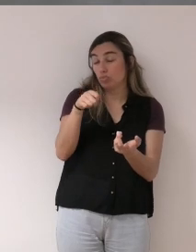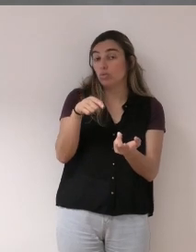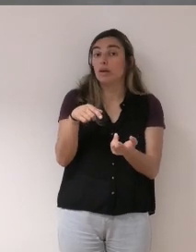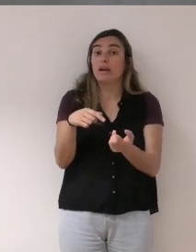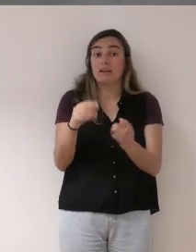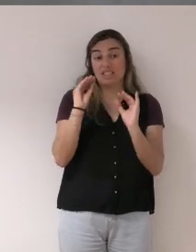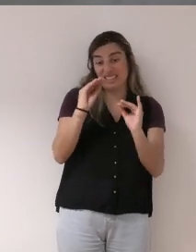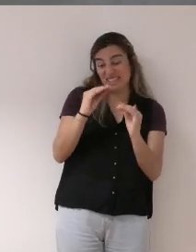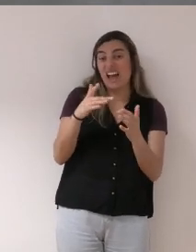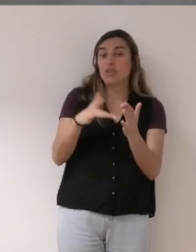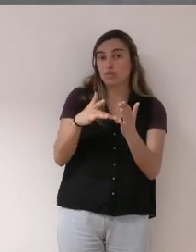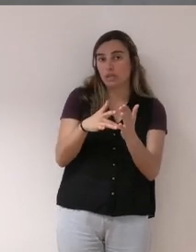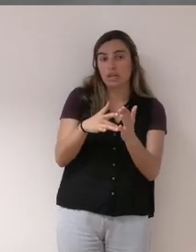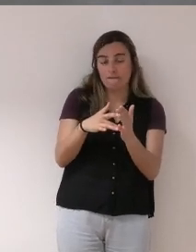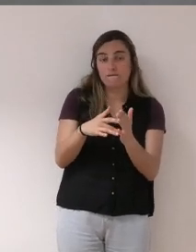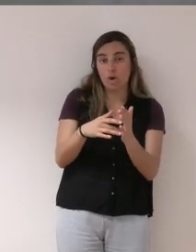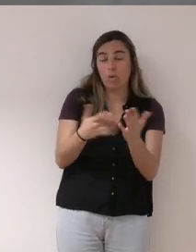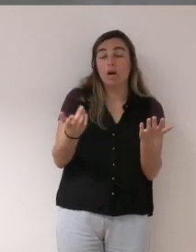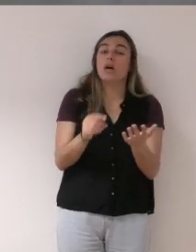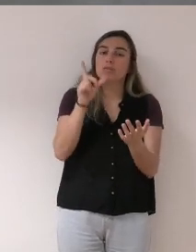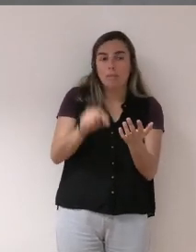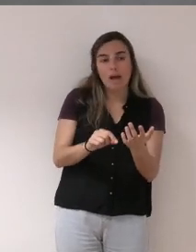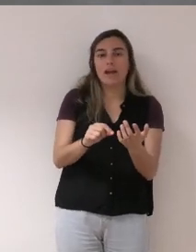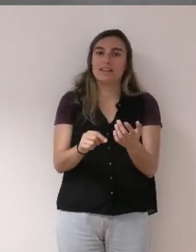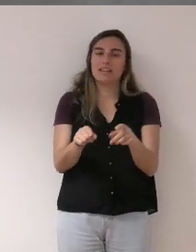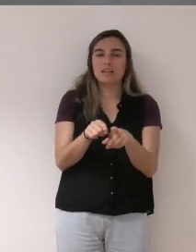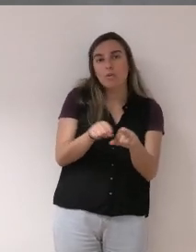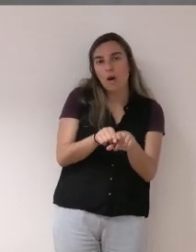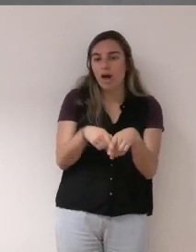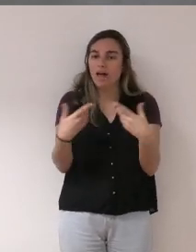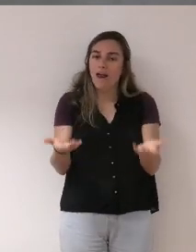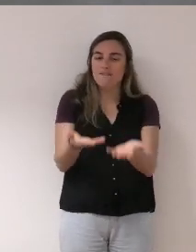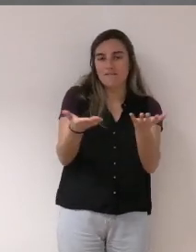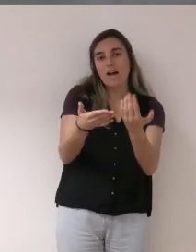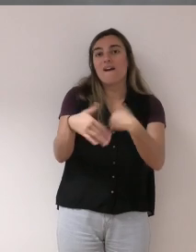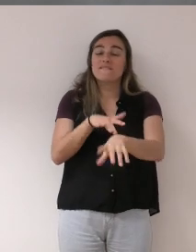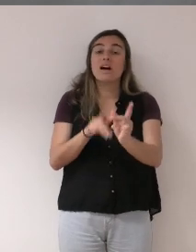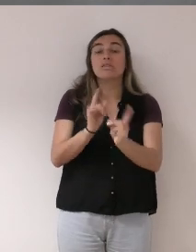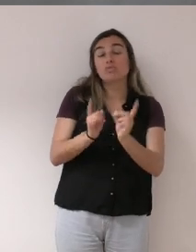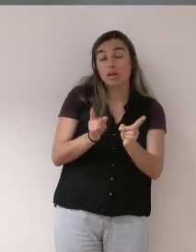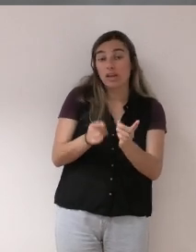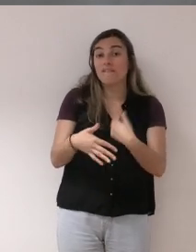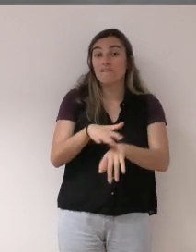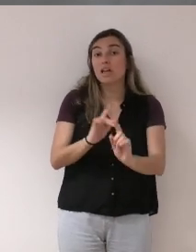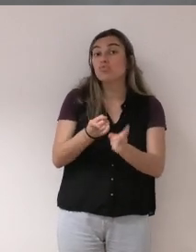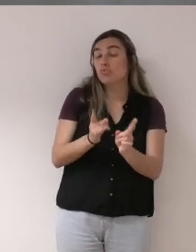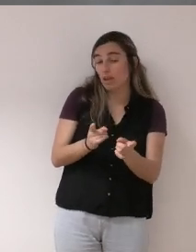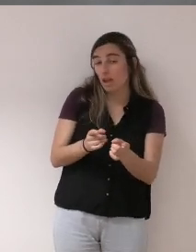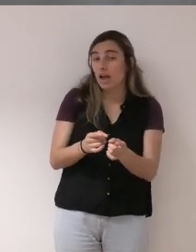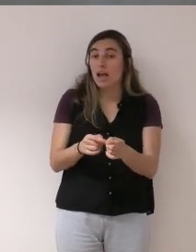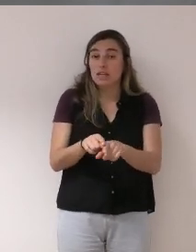por exemplo, neste, não perde uma ocasião de zurzir, teoricamente, digamos,